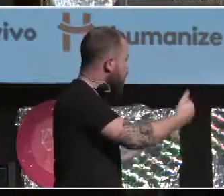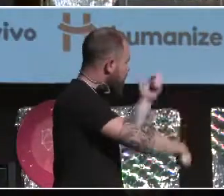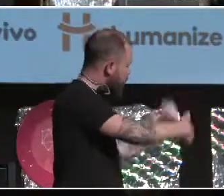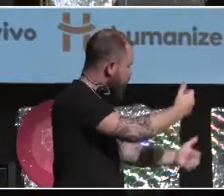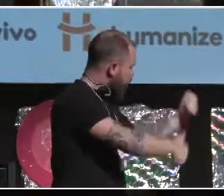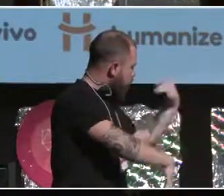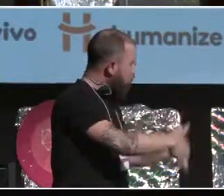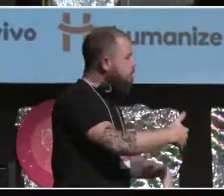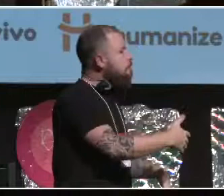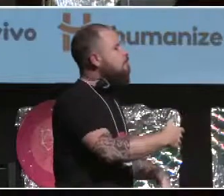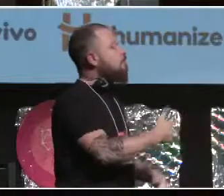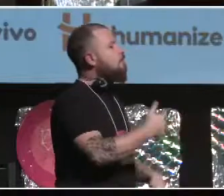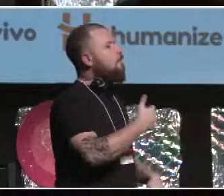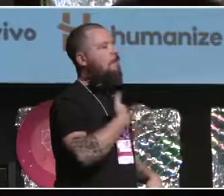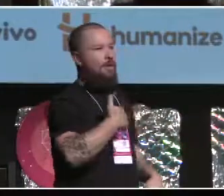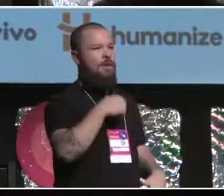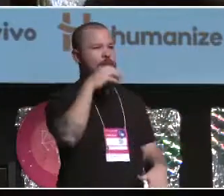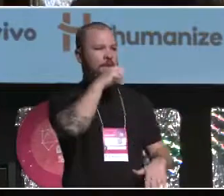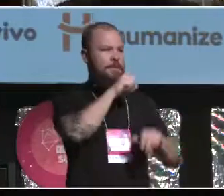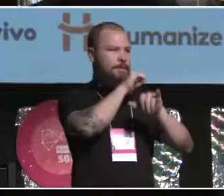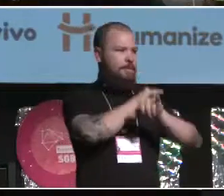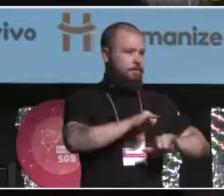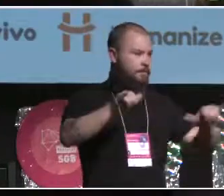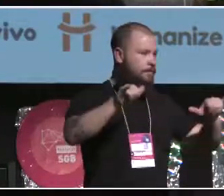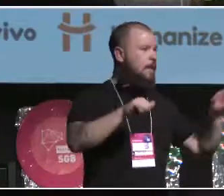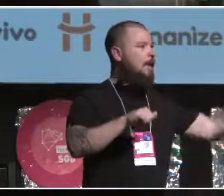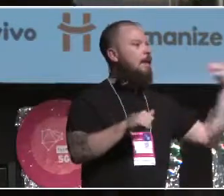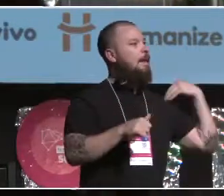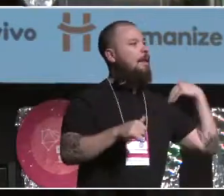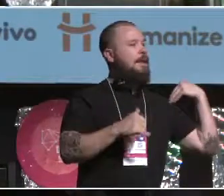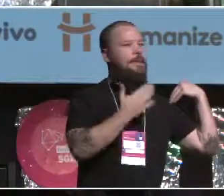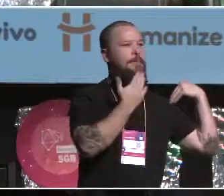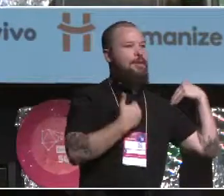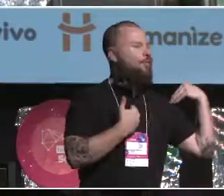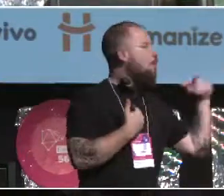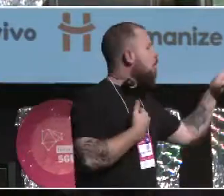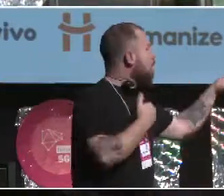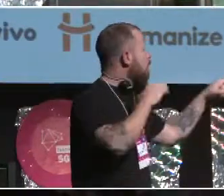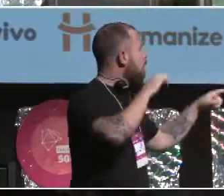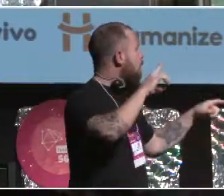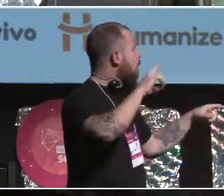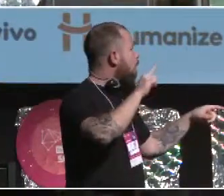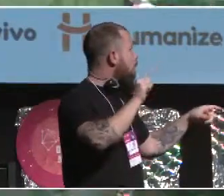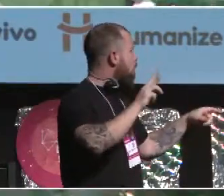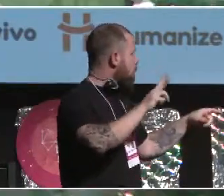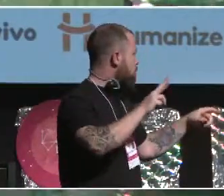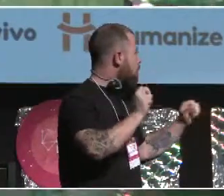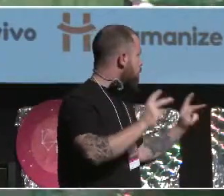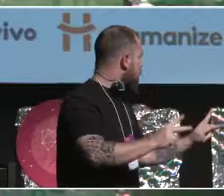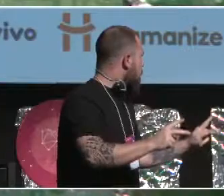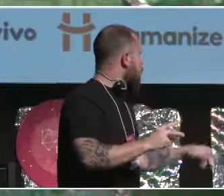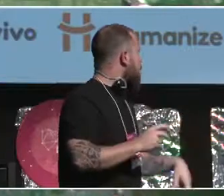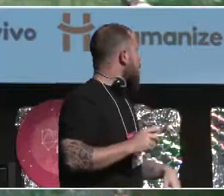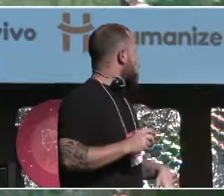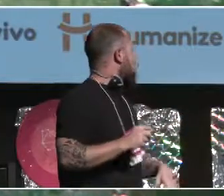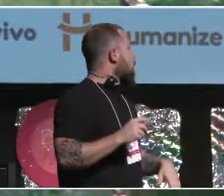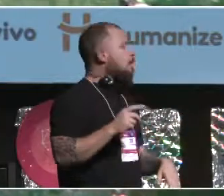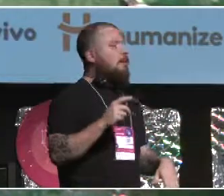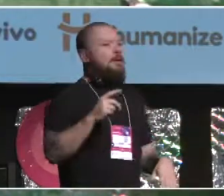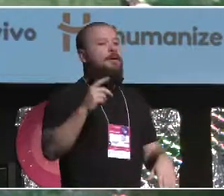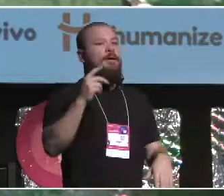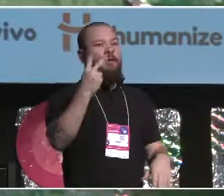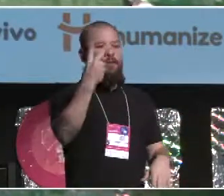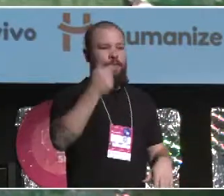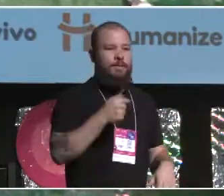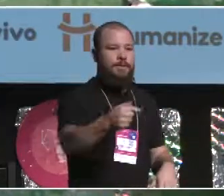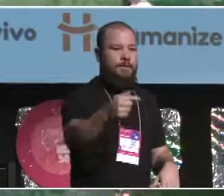tudo. E eu vou dar só um recadinho que a Cissa me pediu, tá, Edgar? Que a gente, em 2 semanas,